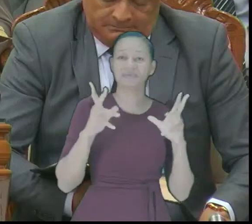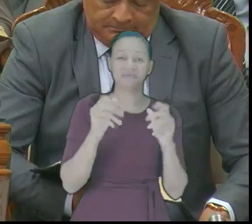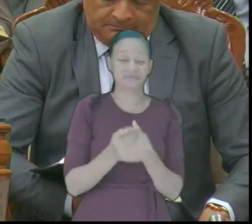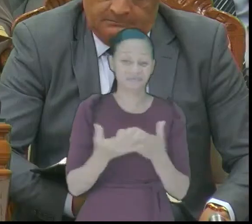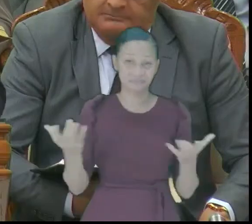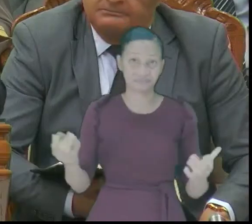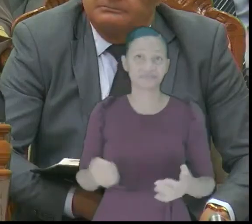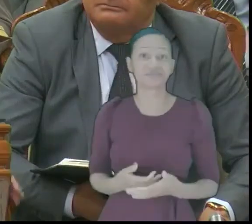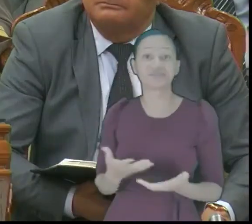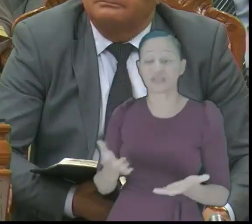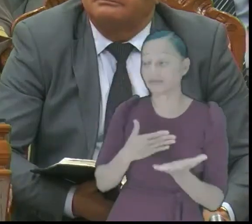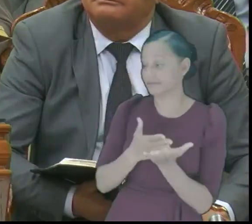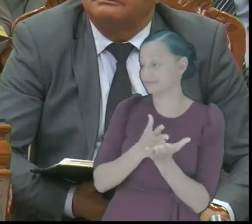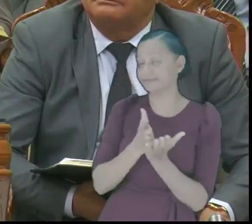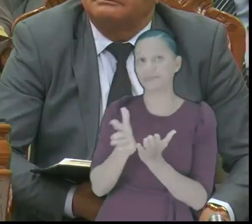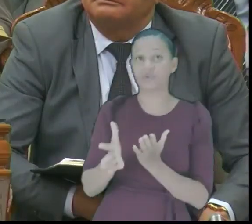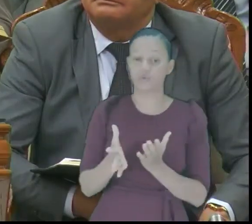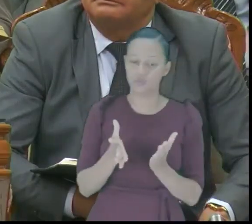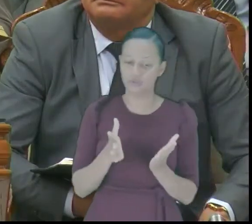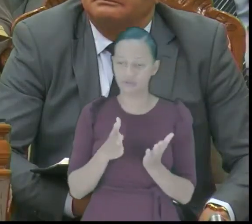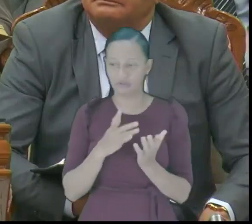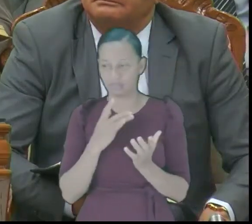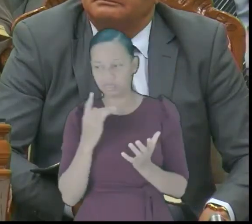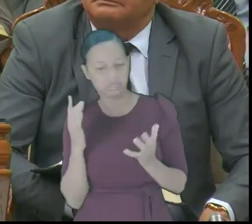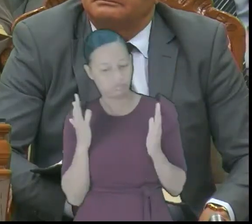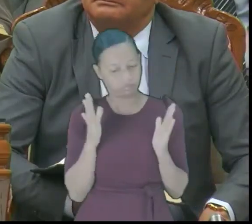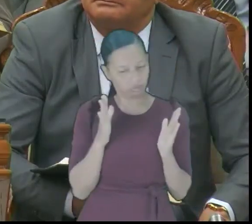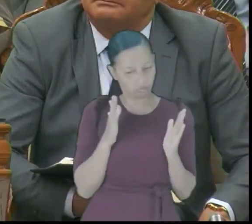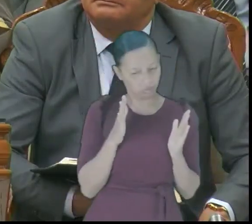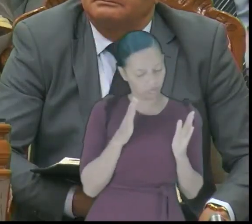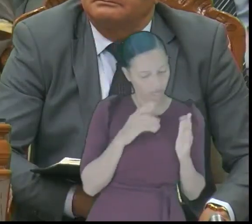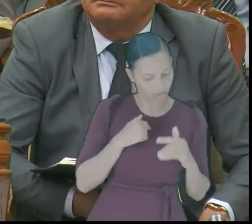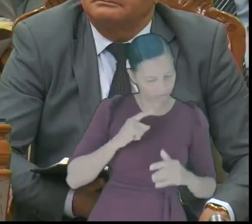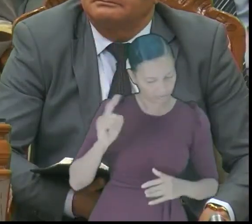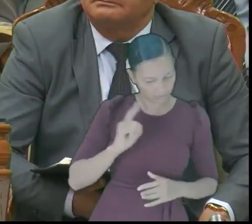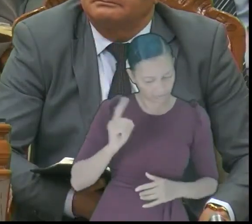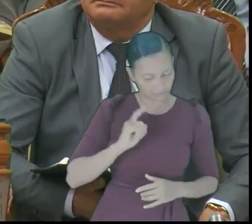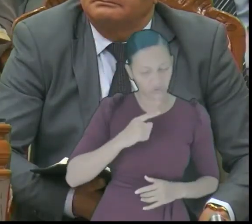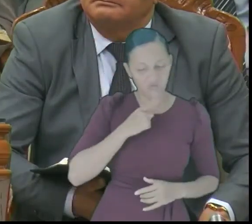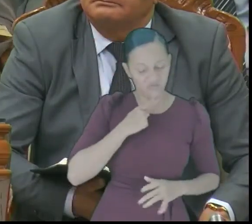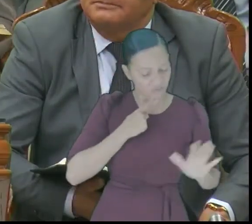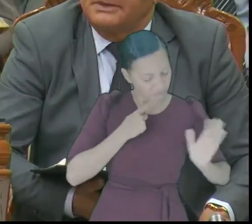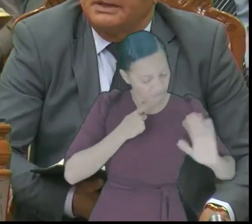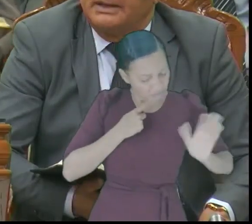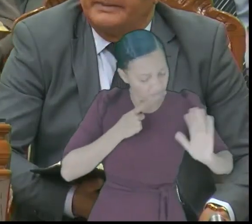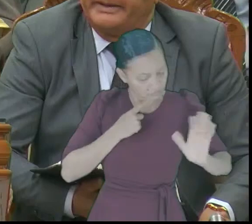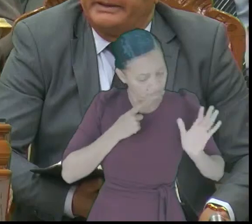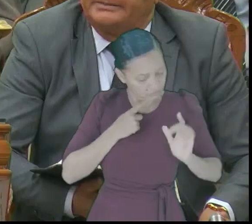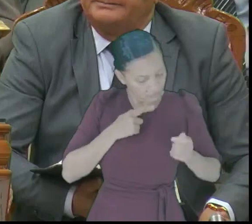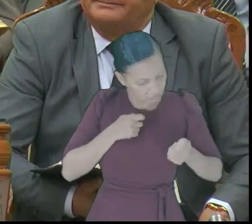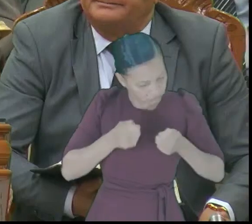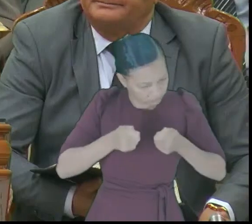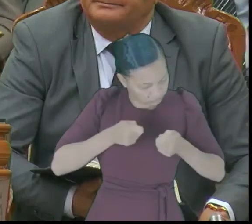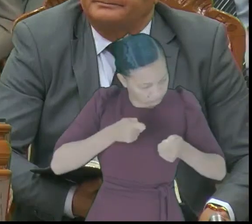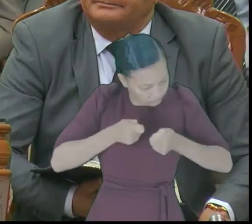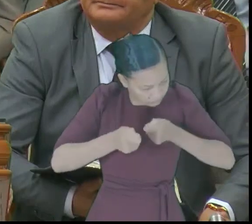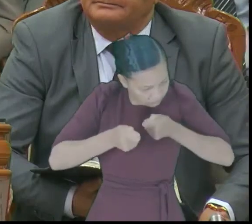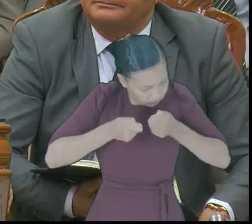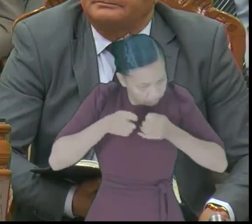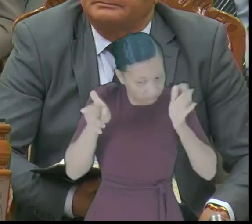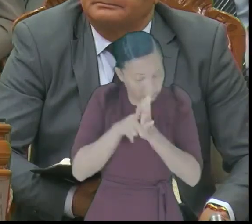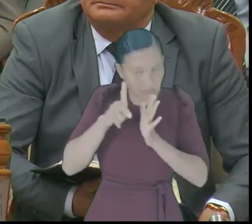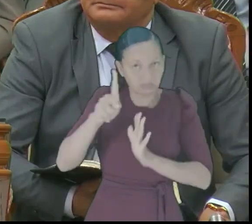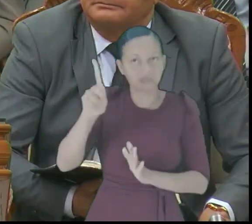ele quer se desviar, eu digo, olhe, você não faz o que você quer não. Você pertence a Deus.